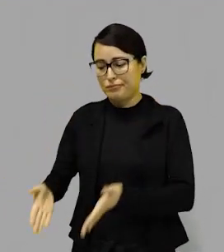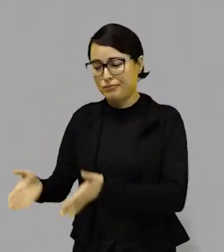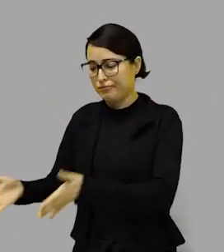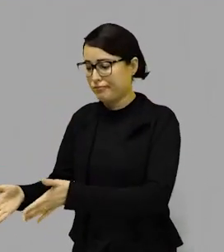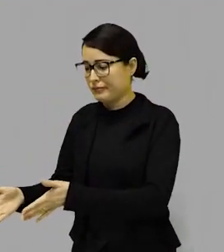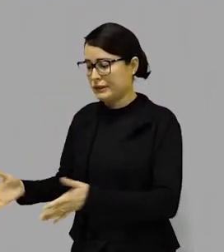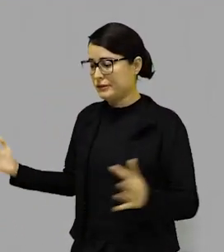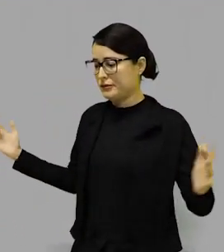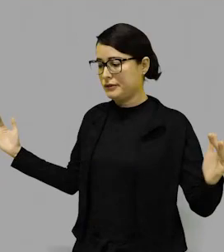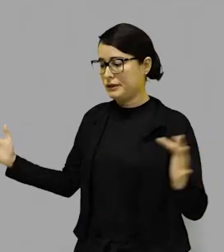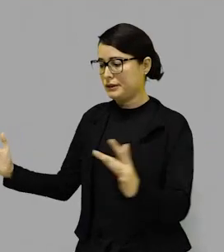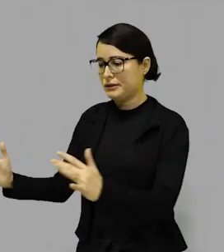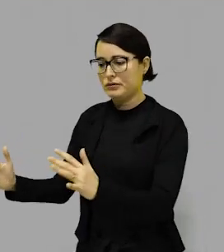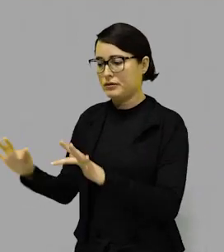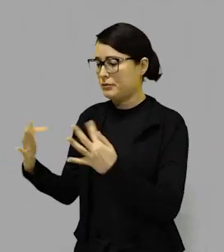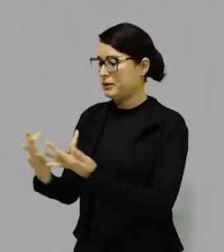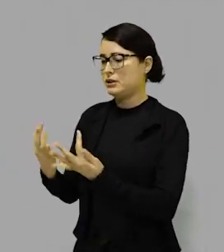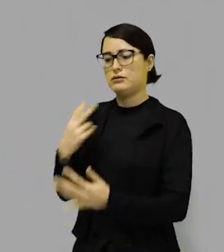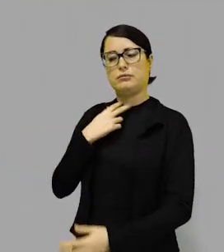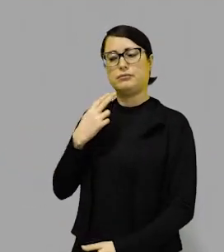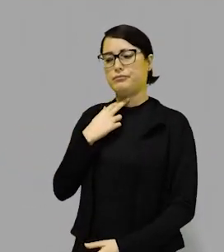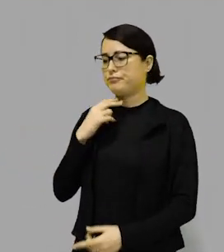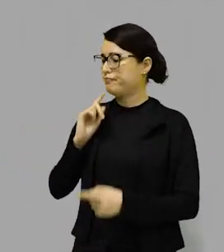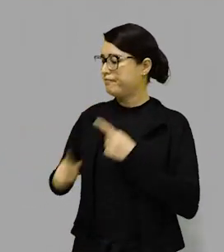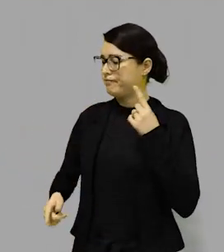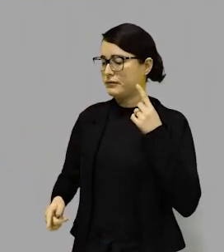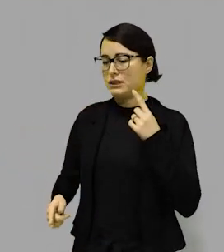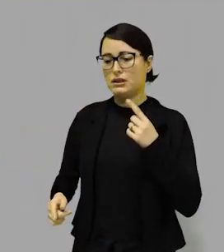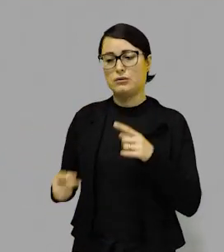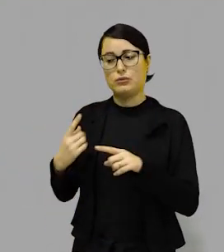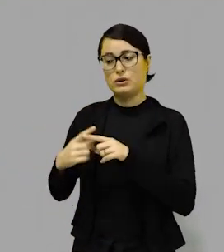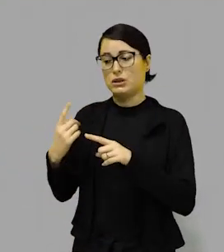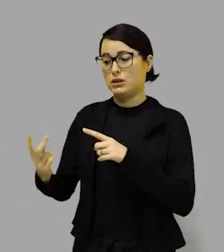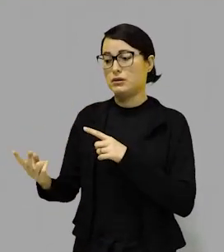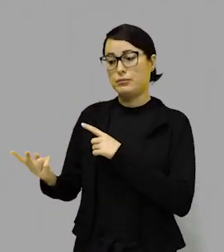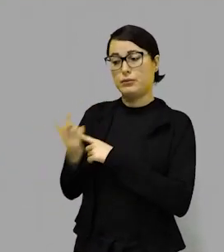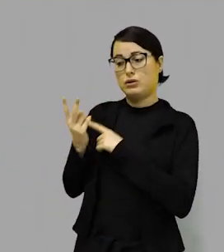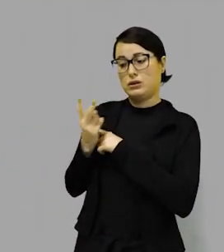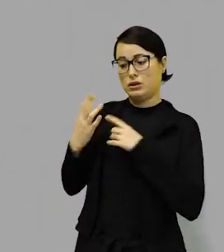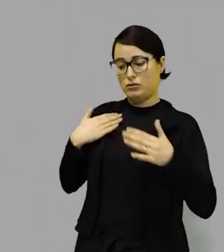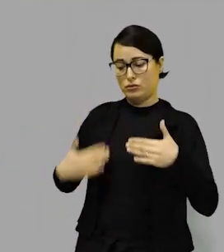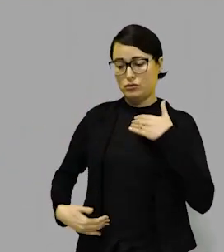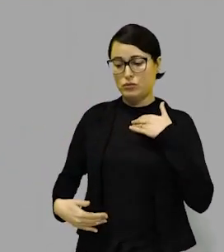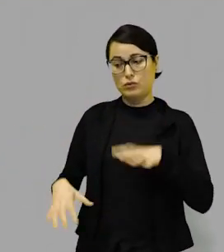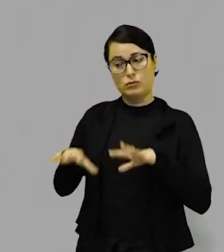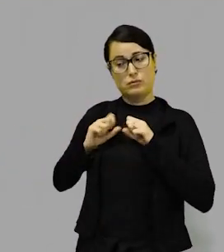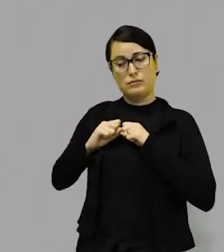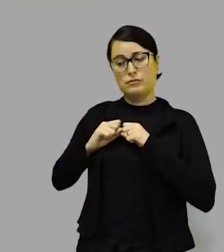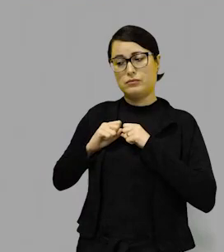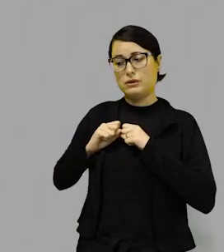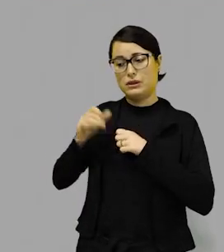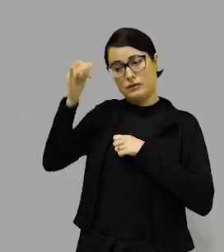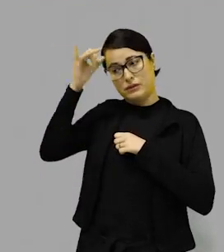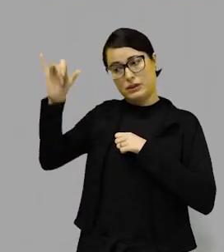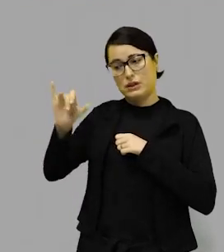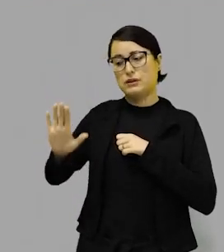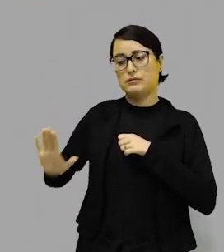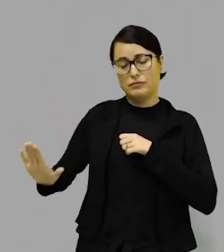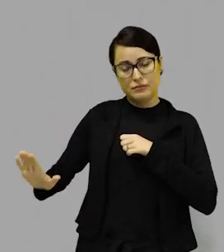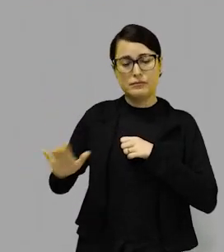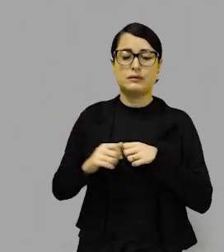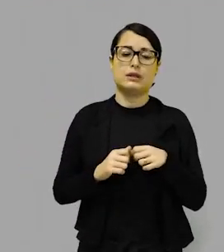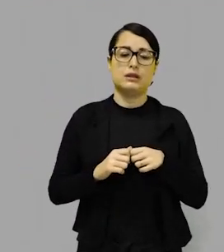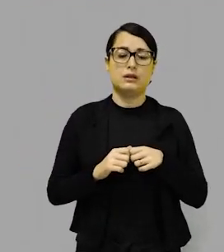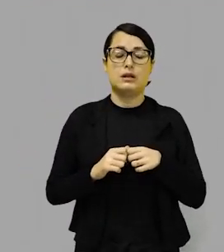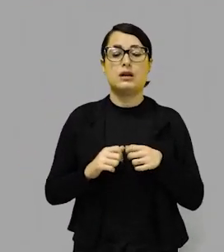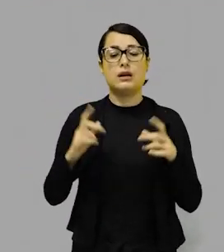mesmo para tentar proteger as pessoas de alguma possível infecção. Então, é uma guerra silenciosa, é